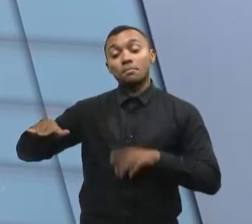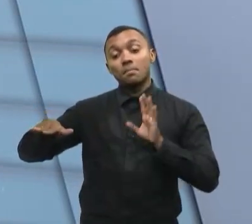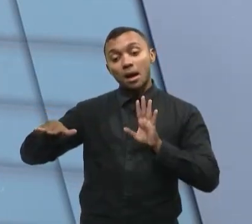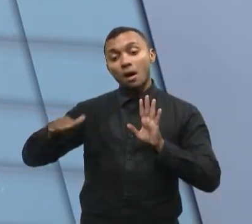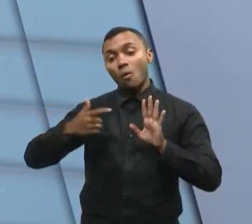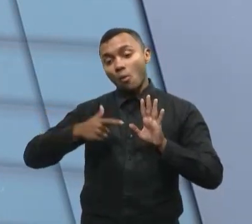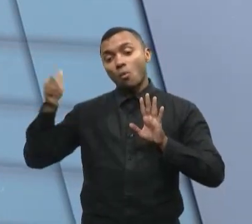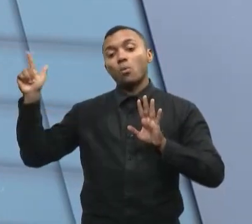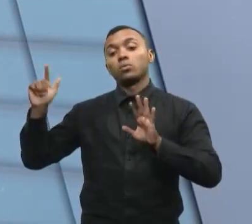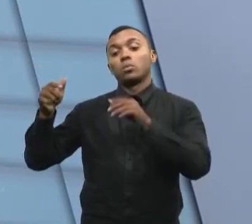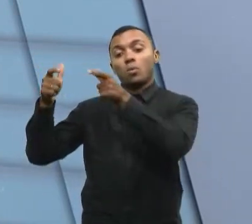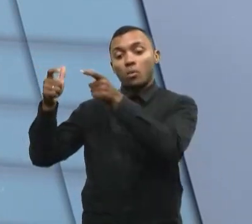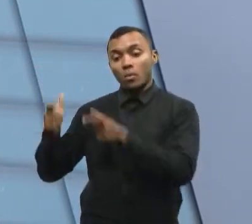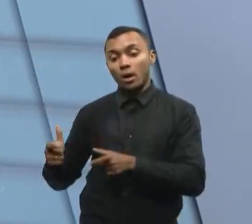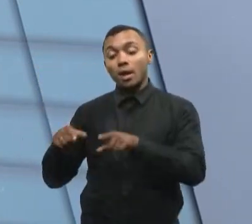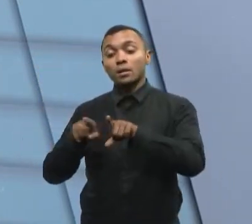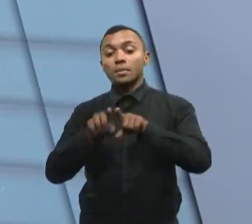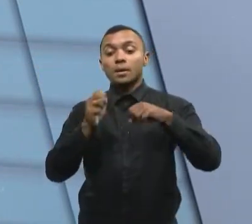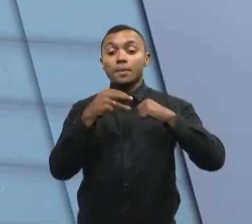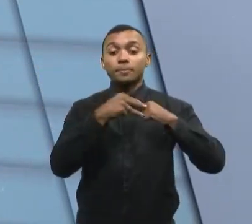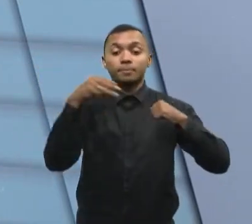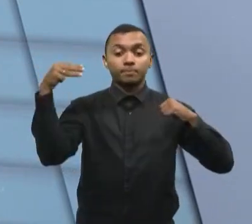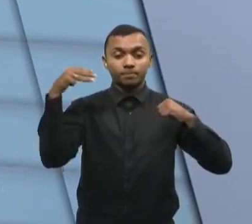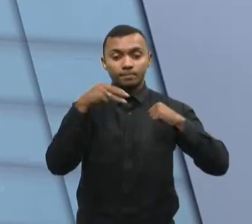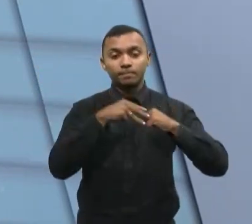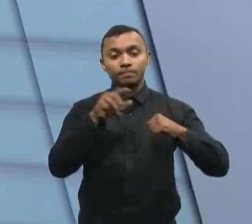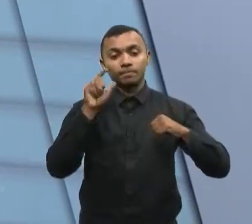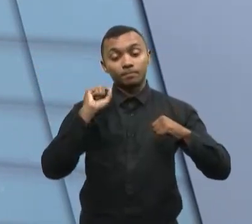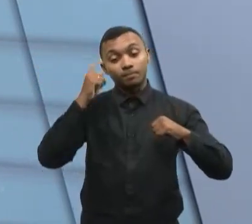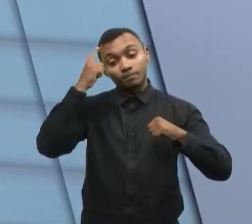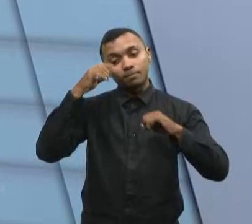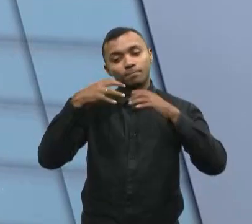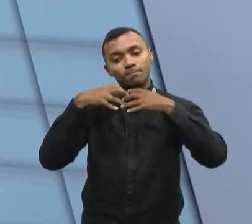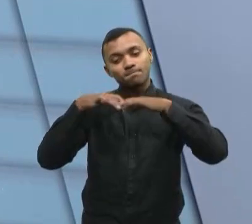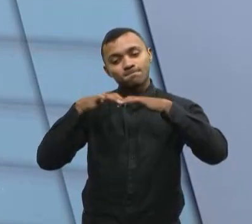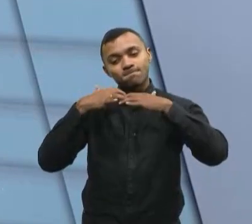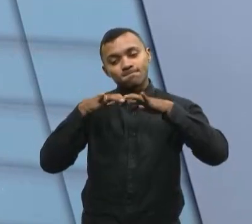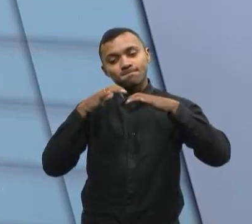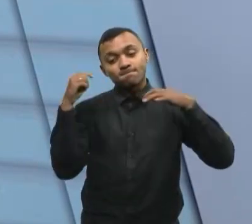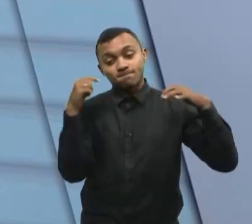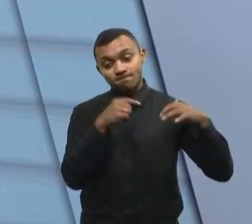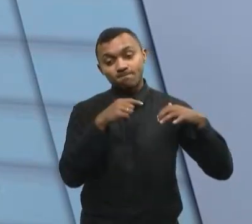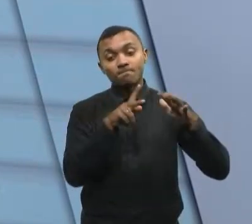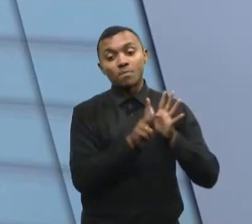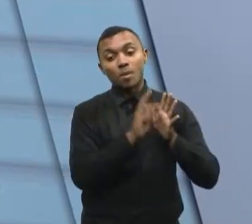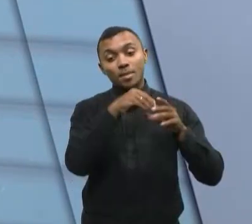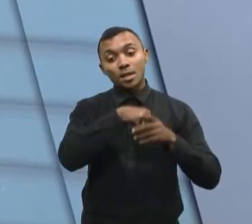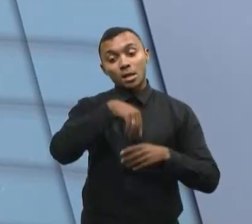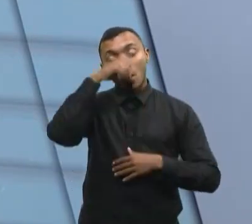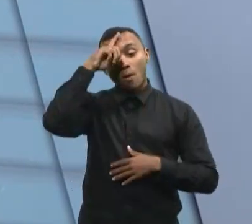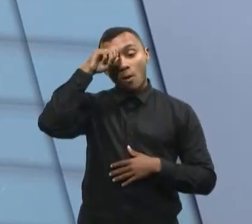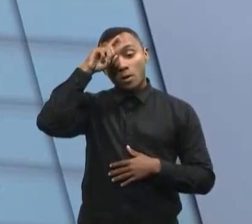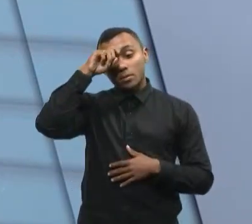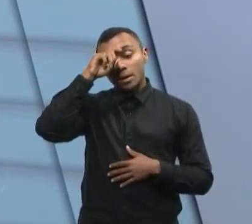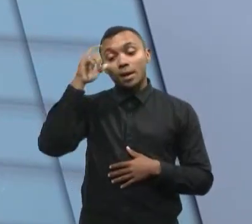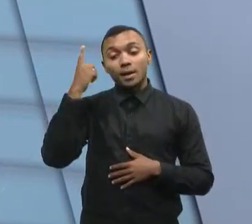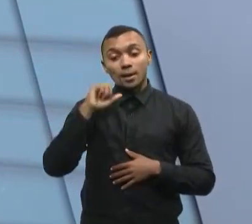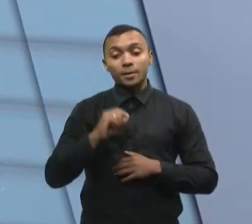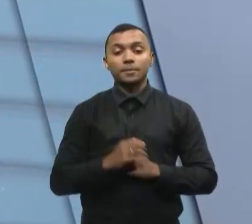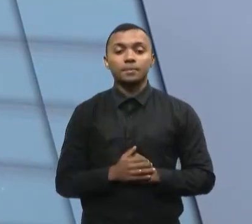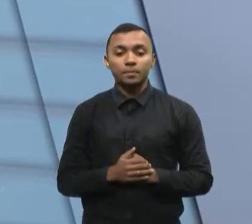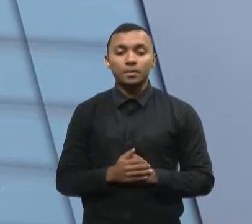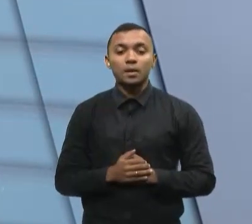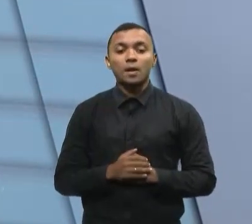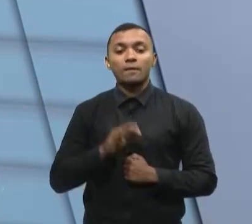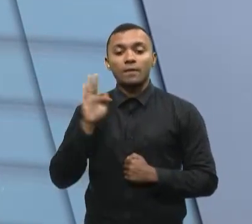Preto, e ele tem mestrado em neurologia e neurociências clínicas também pela Universidade